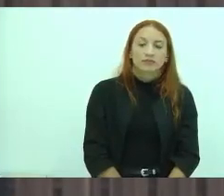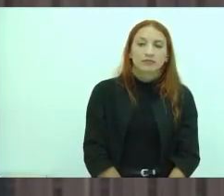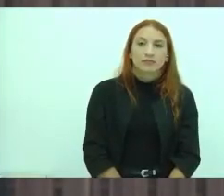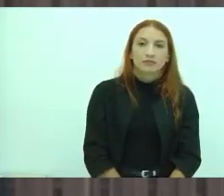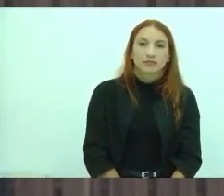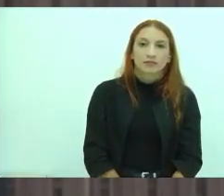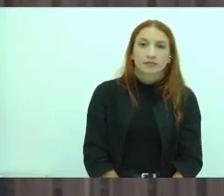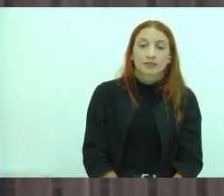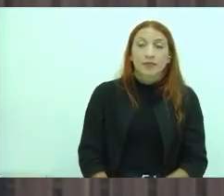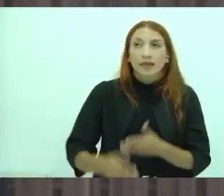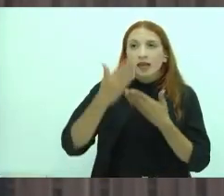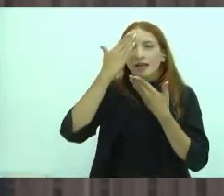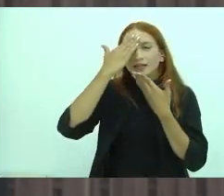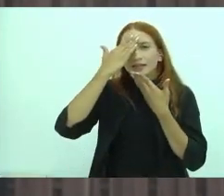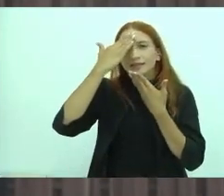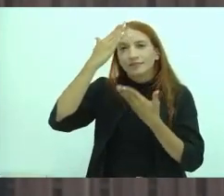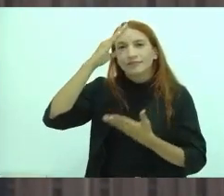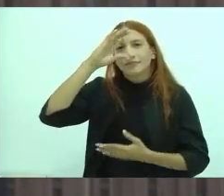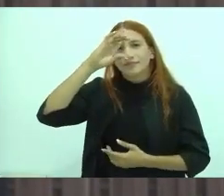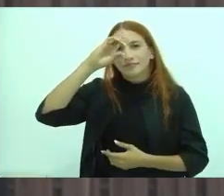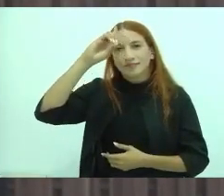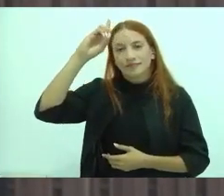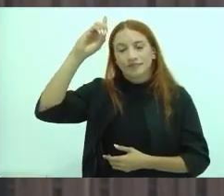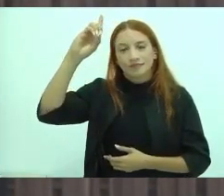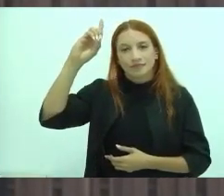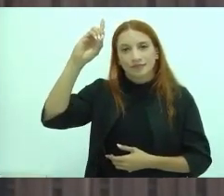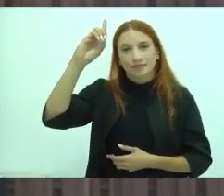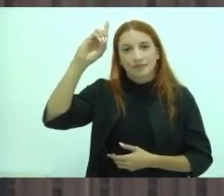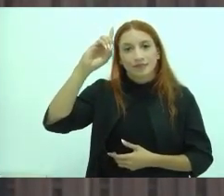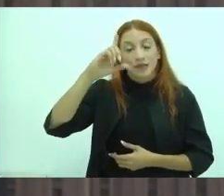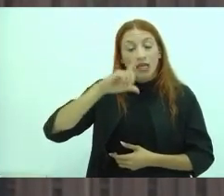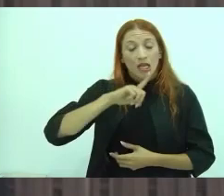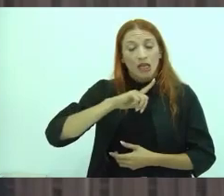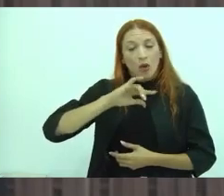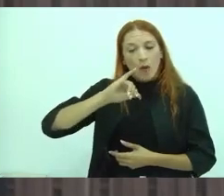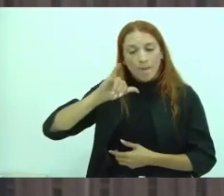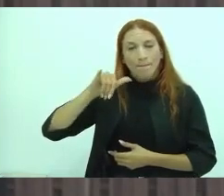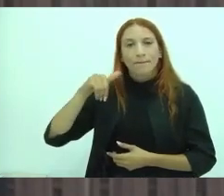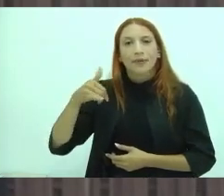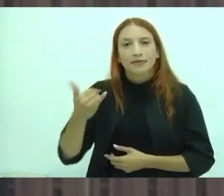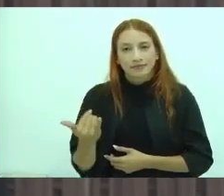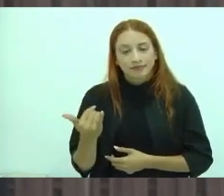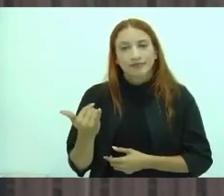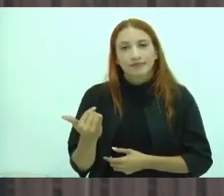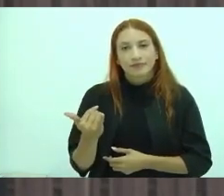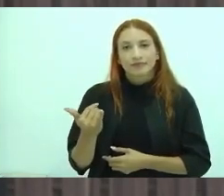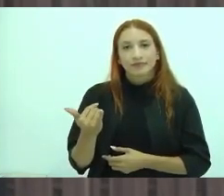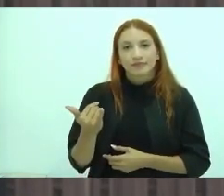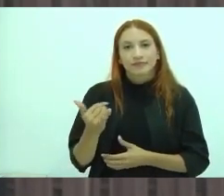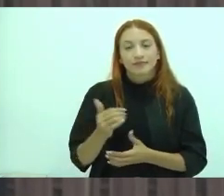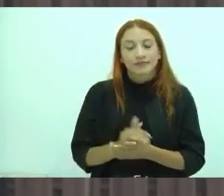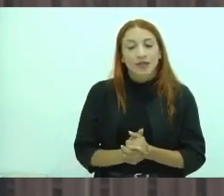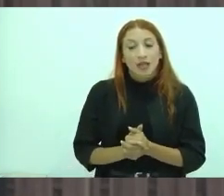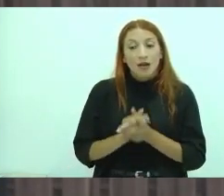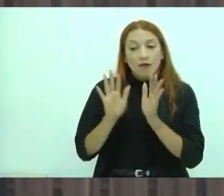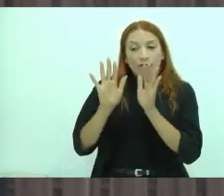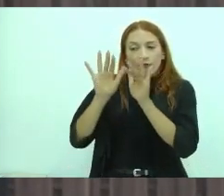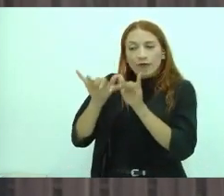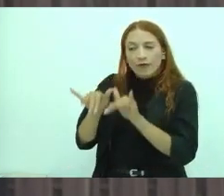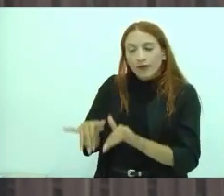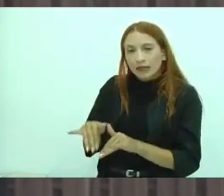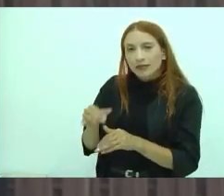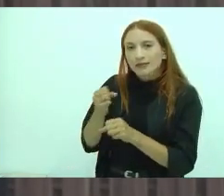Eu quero agradecer a Deus por me dar a oportunidade de estar se findando mais um